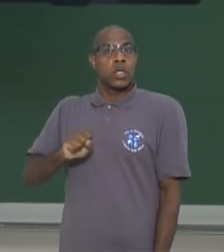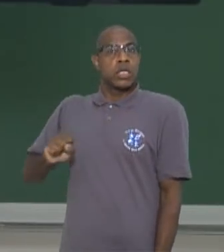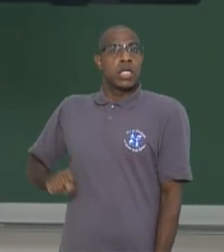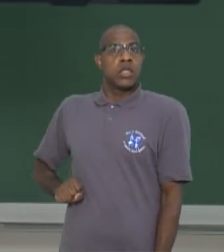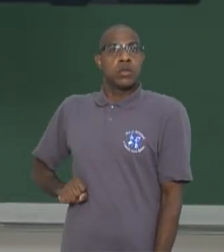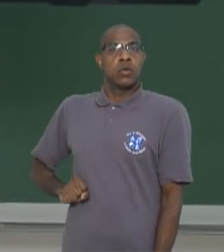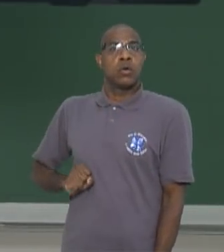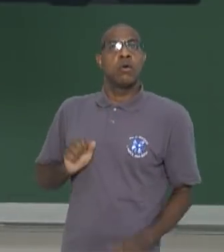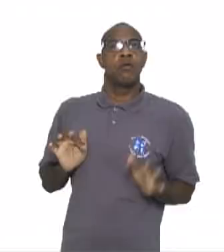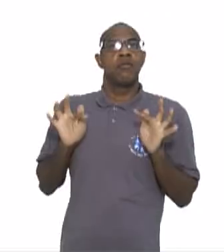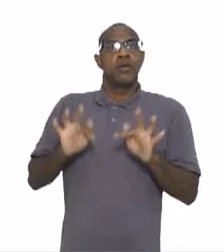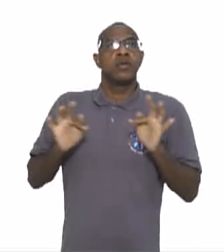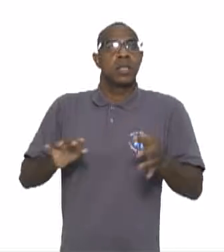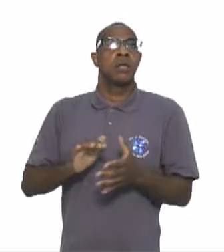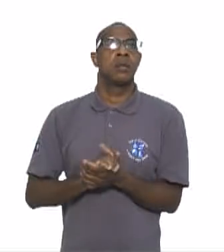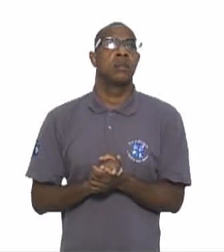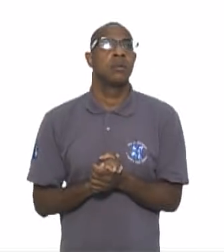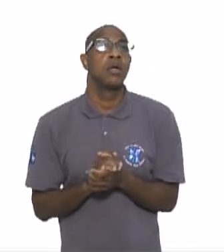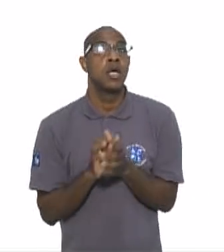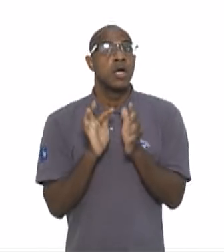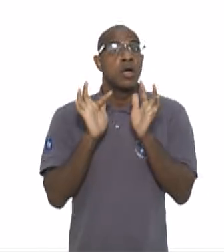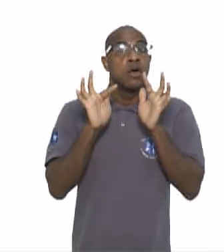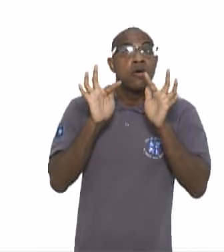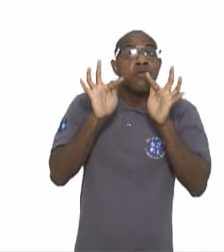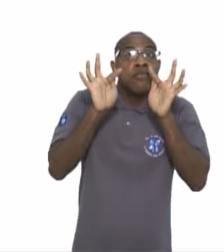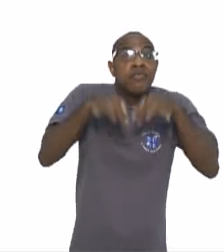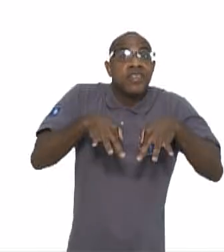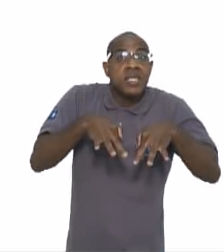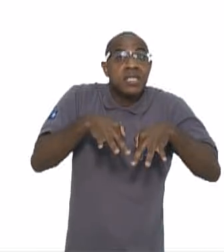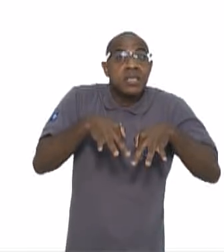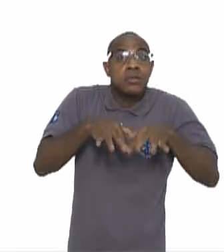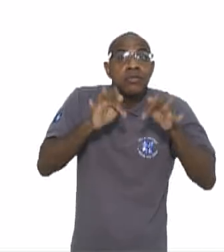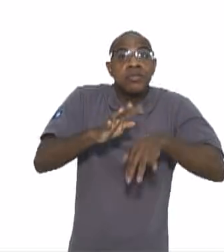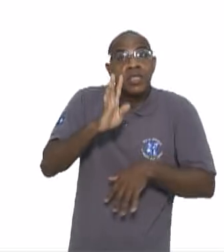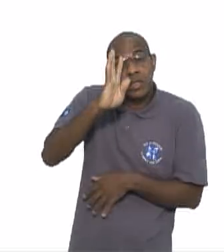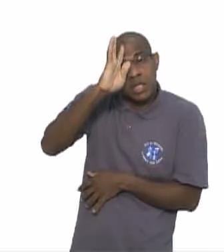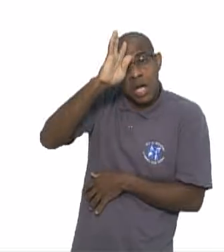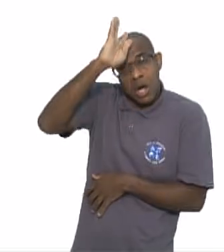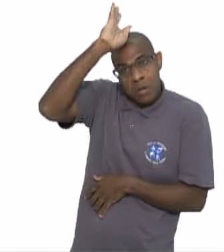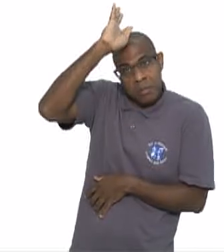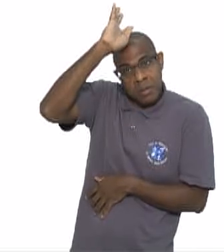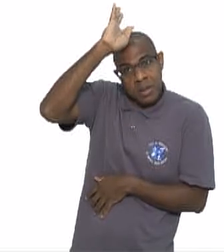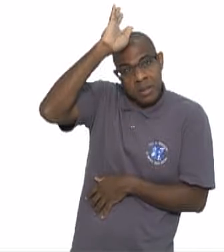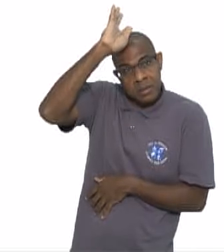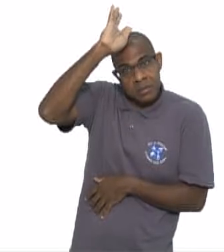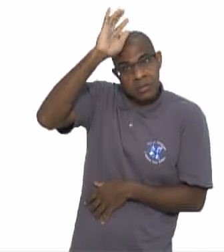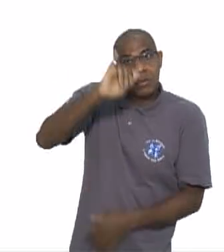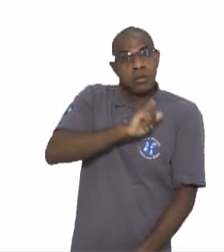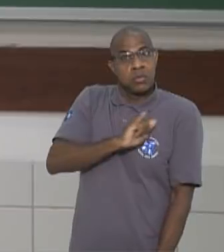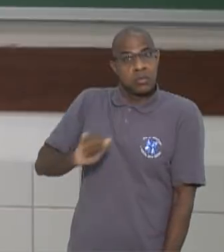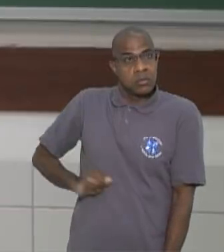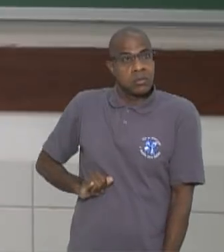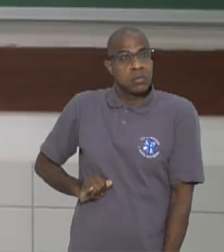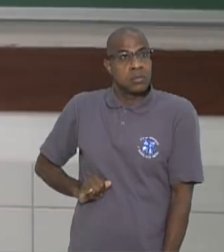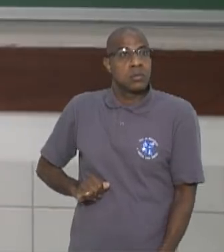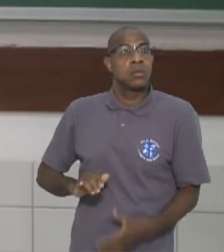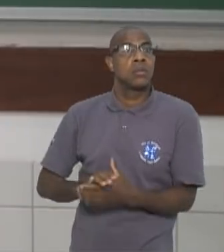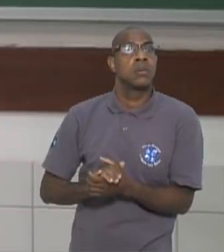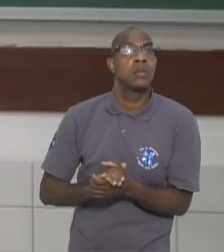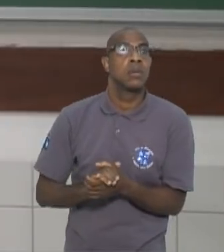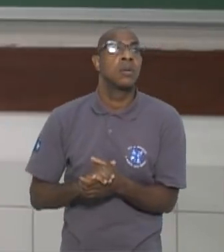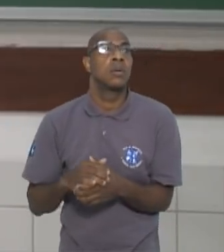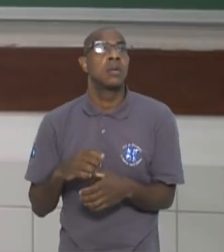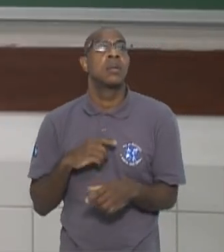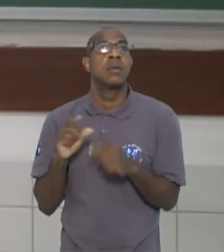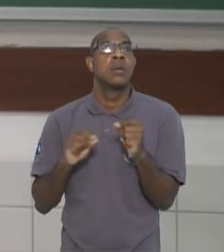sociedade feudal. Com o fim do Império Romano, houve um forte processo de ruralização. O que é um processo de ruralização? Que